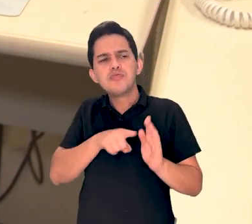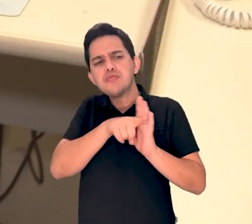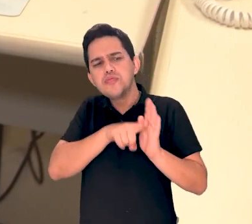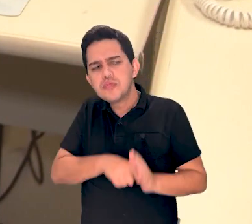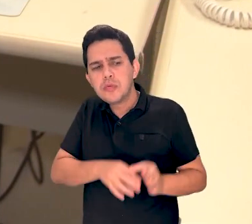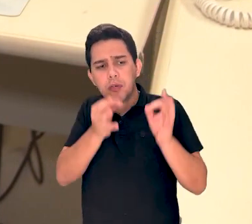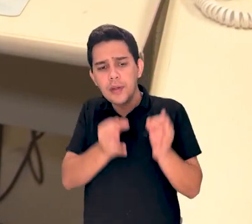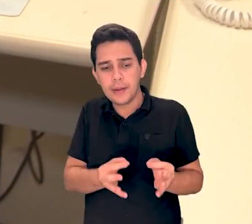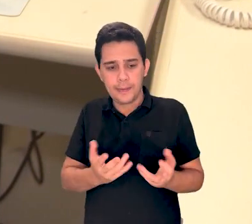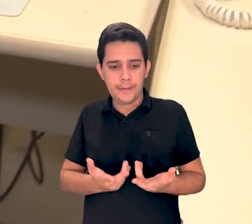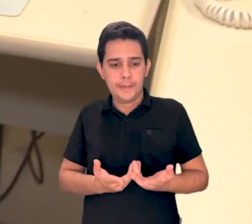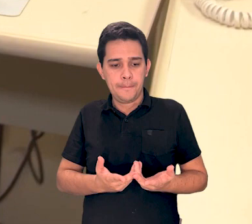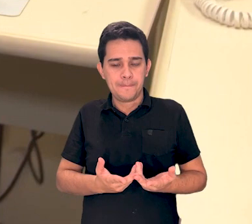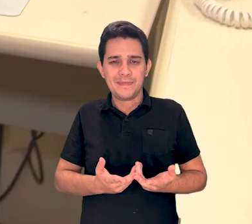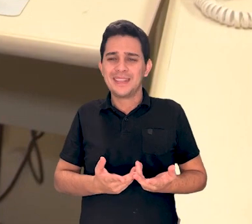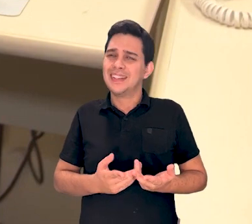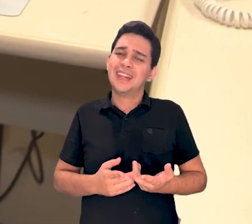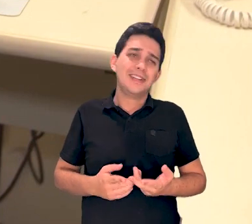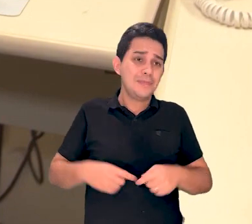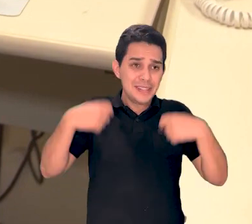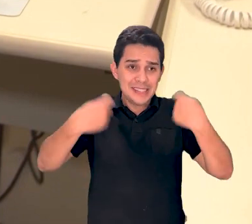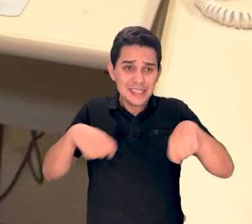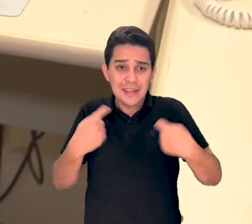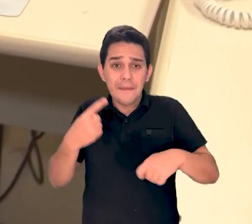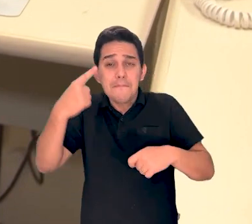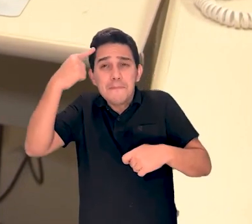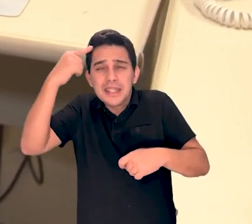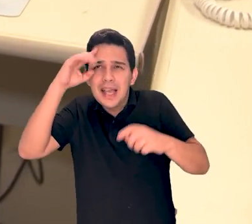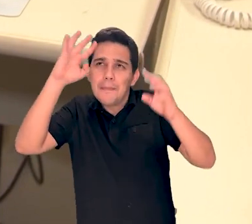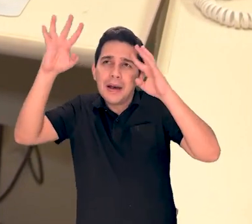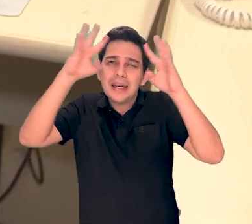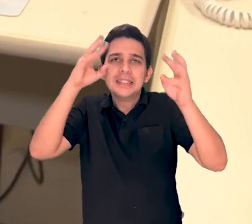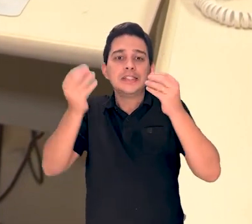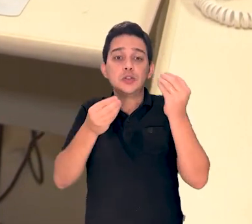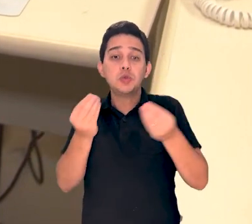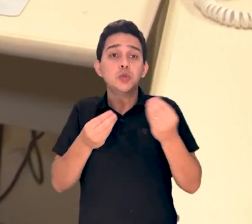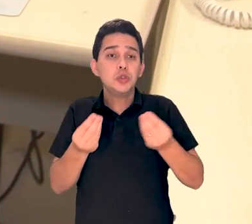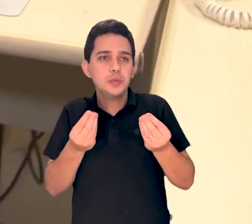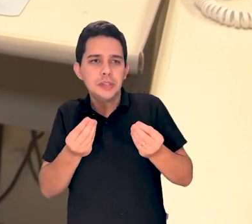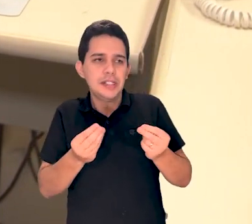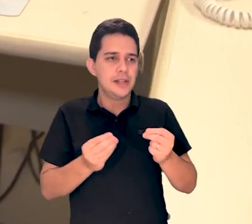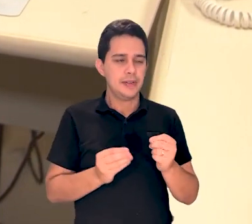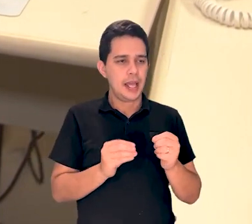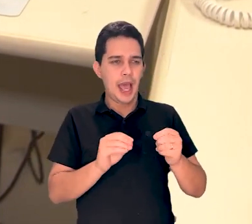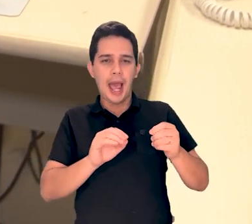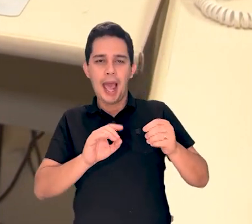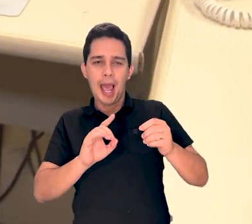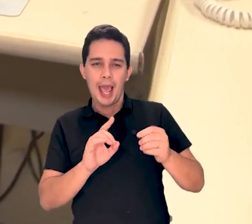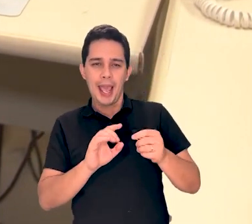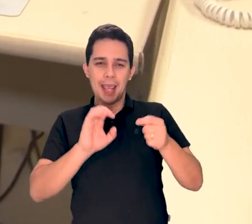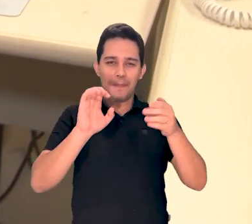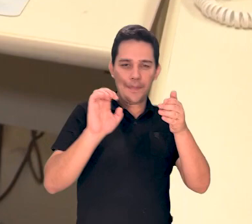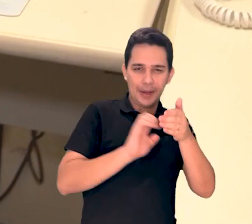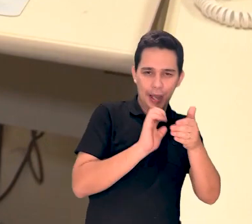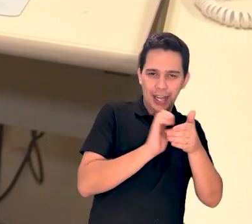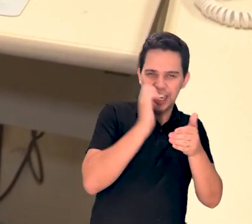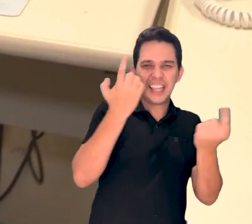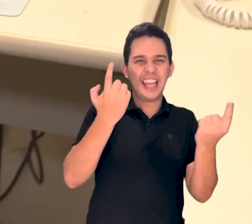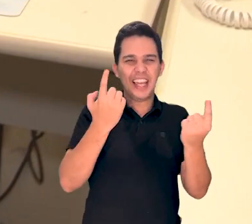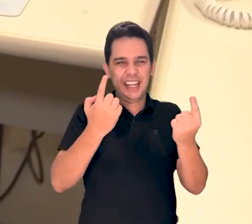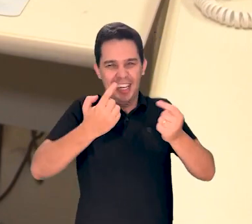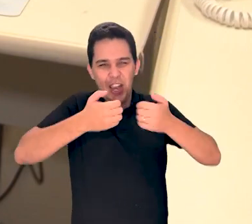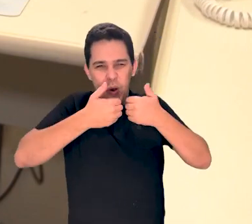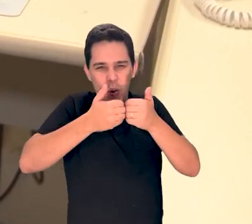pensar o sistema de mobilidade urbana né com Os Atuais concessionários que tem uma mentalidade